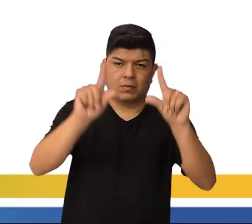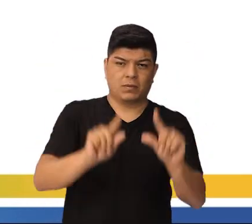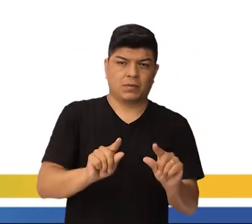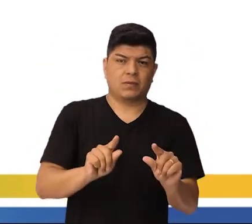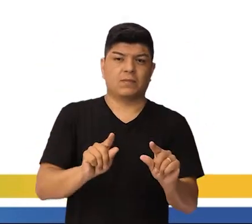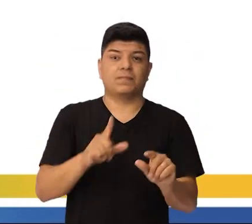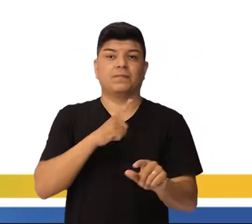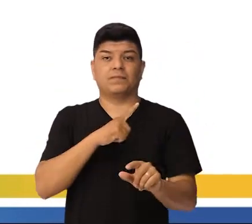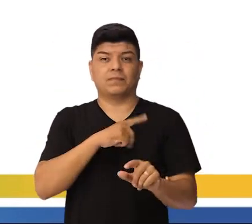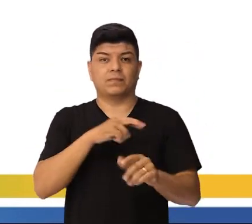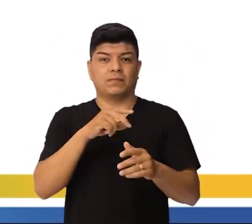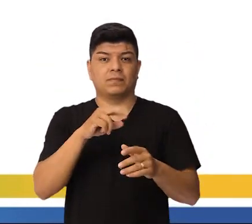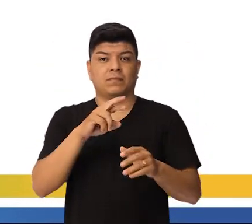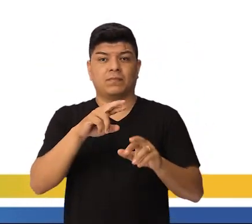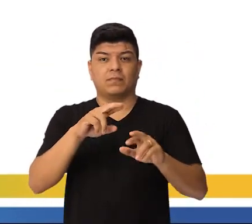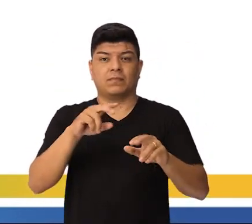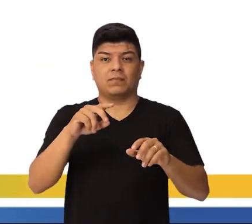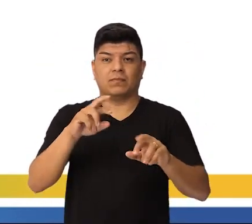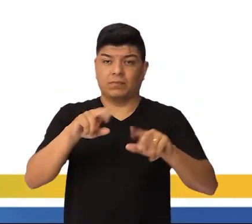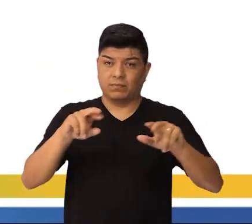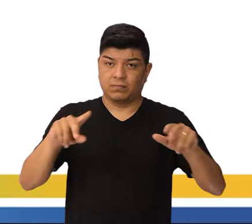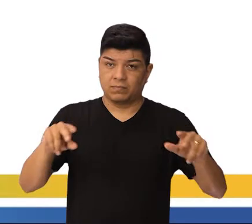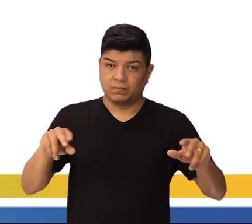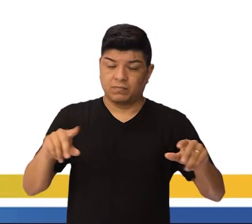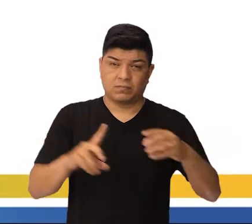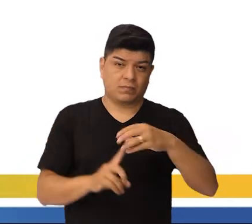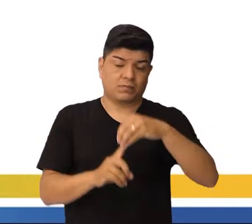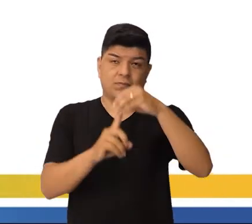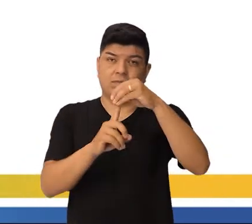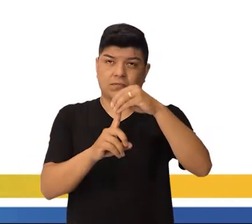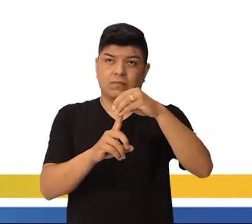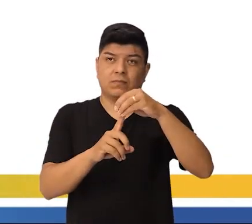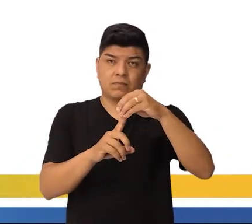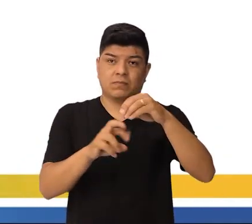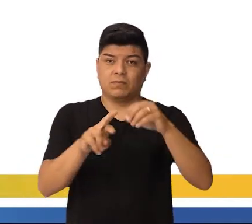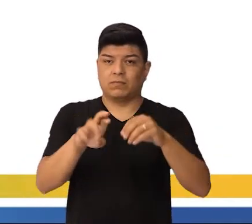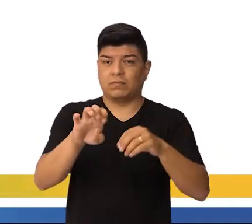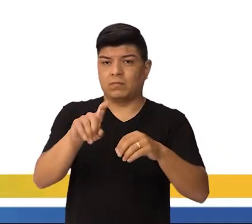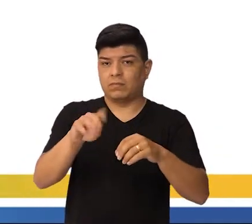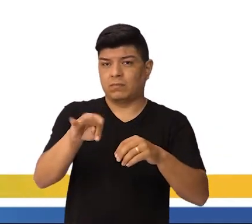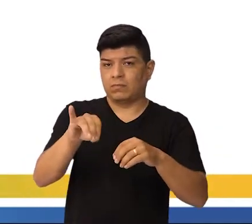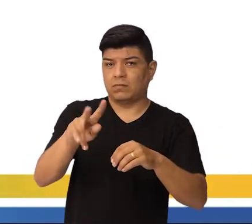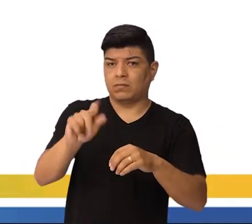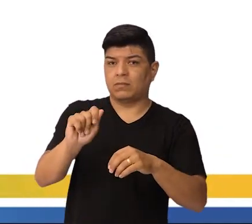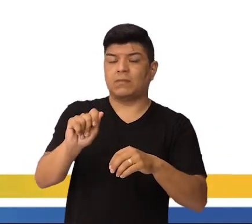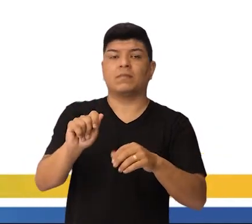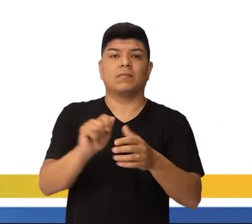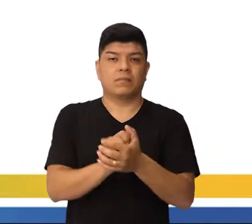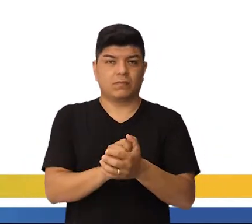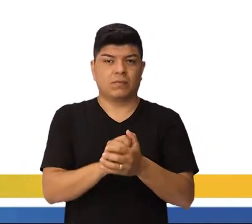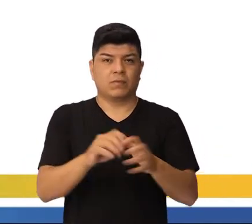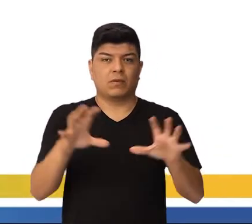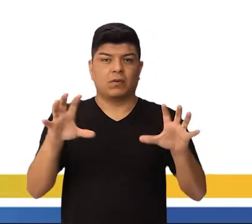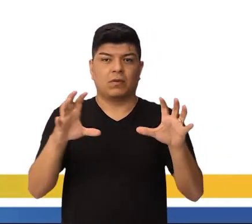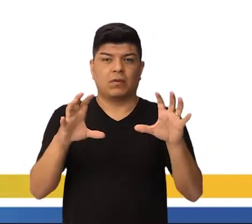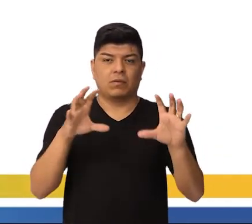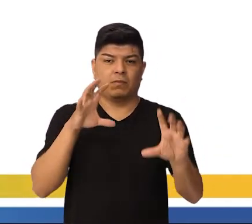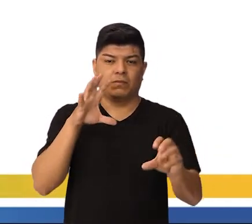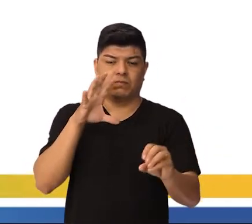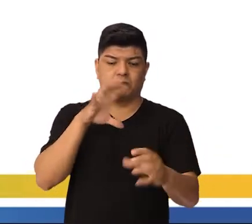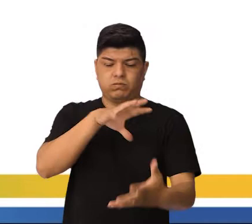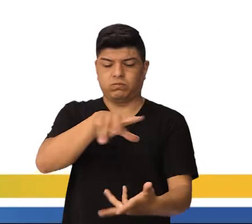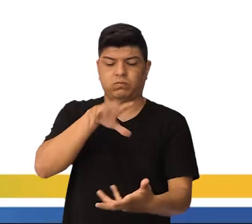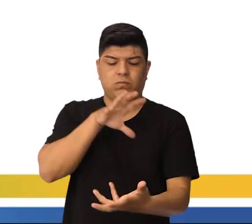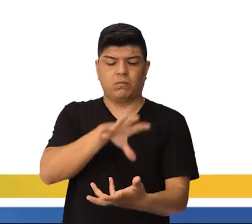você tem aí a divisão dela em umidade absoluta e umidade relativa. Quanto à pressão atmosférica, refere-se